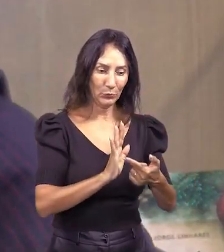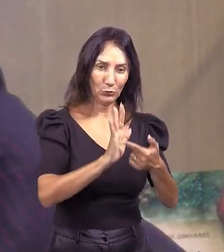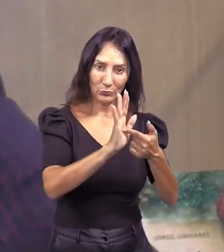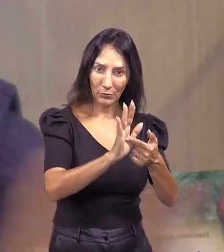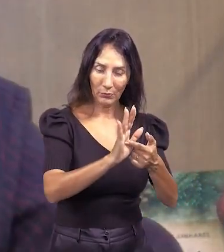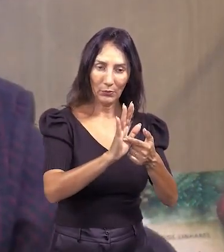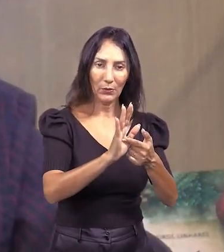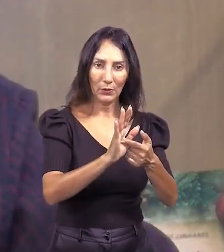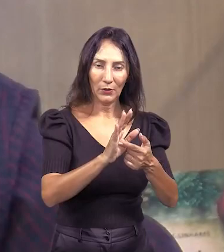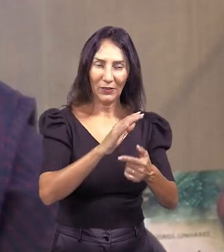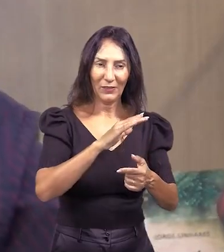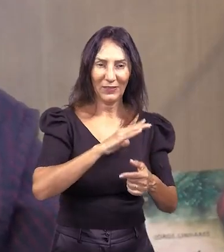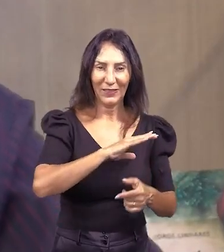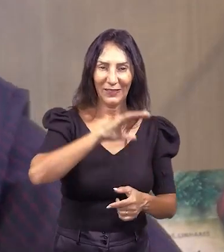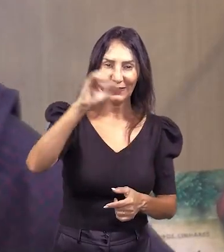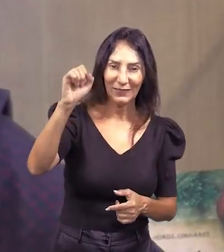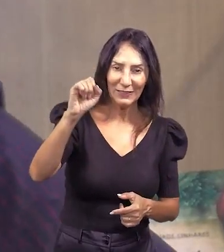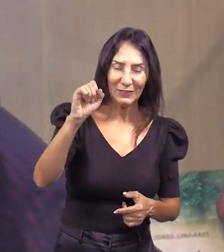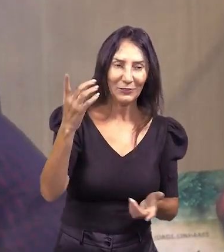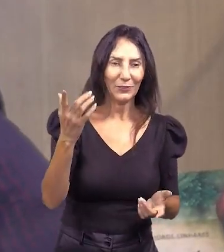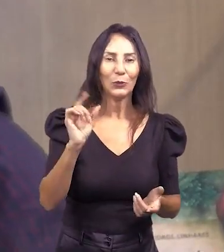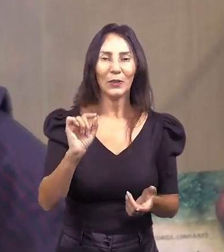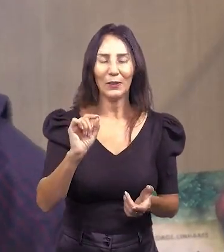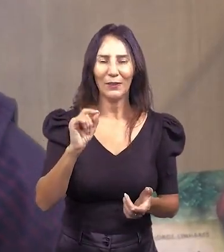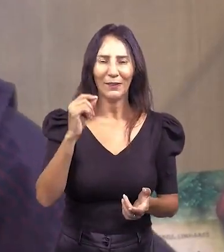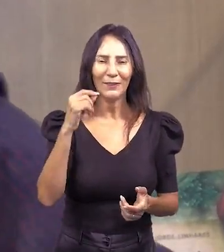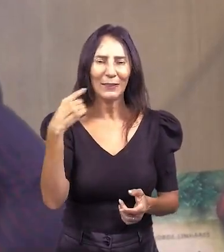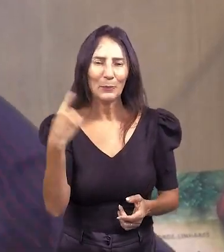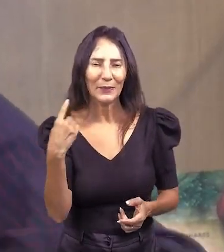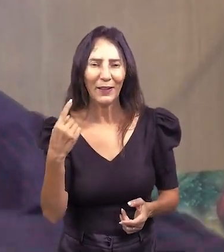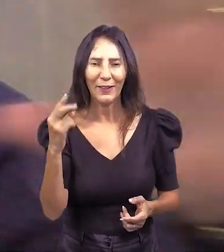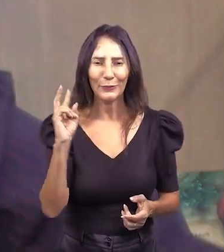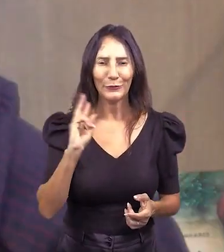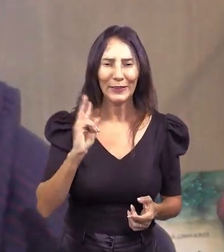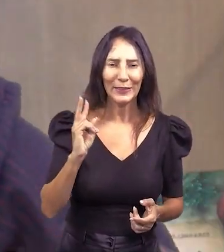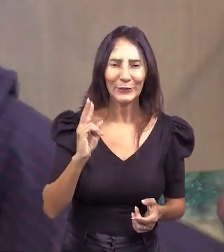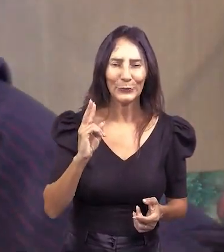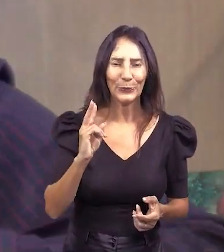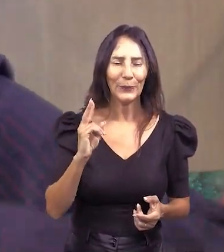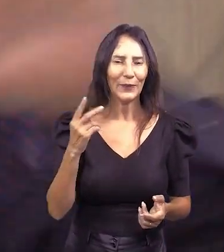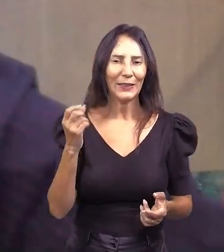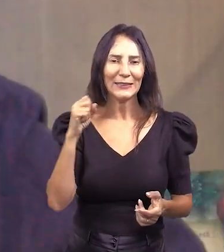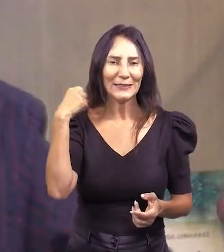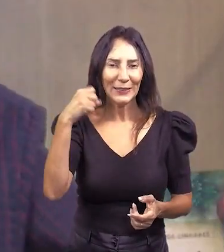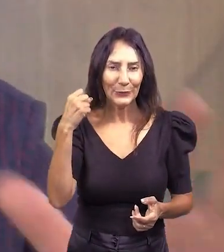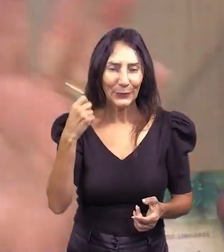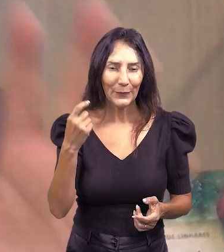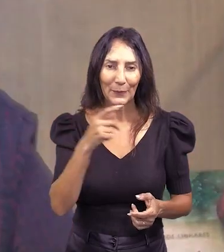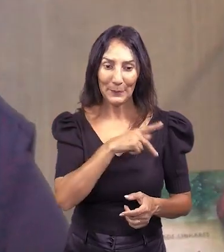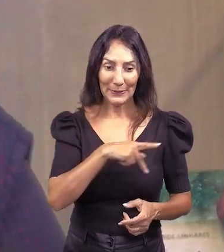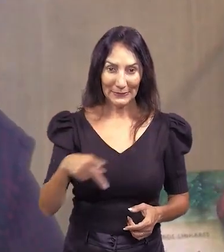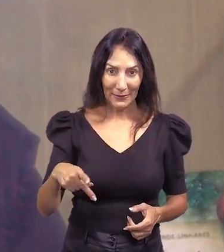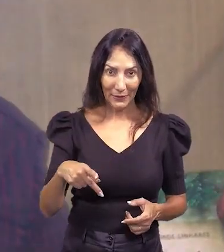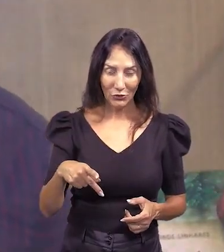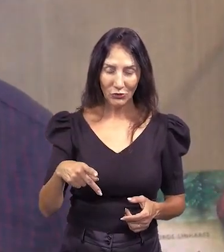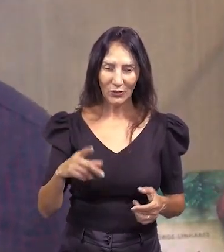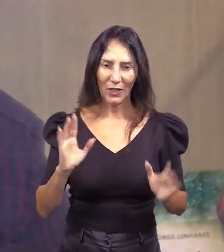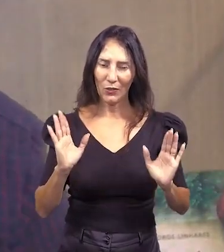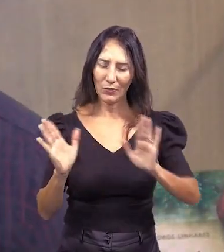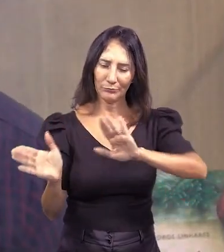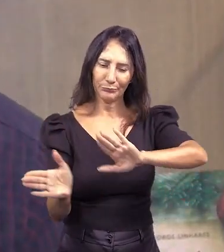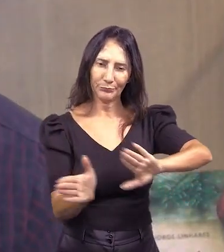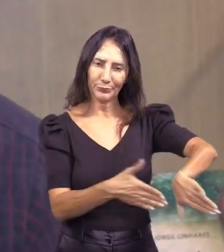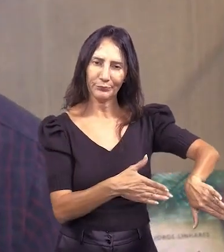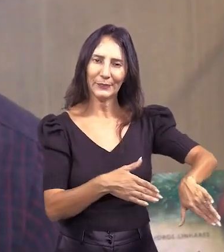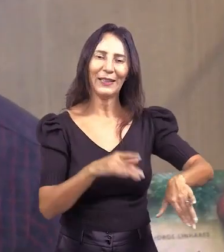gostos, defendeu, ganhou, venceu, deputado, vereador, senador, presidente. Agora é olhando